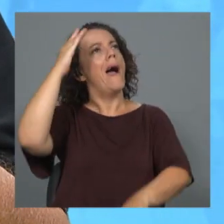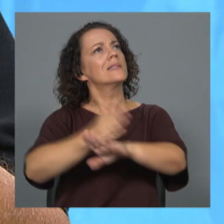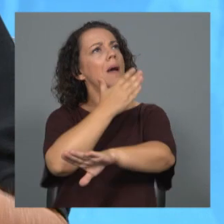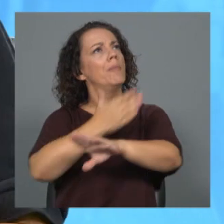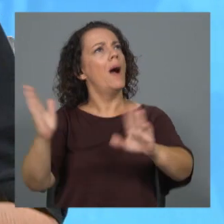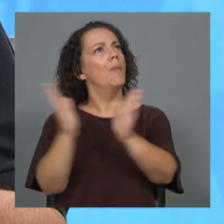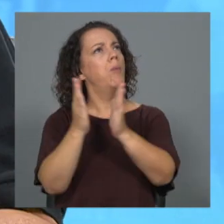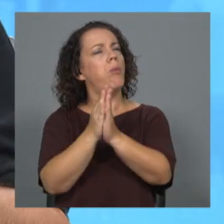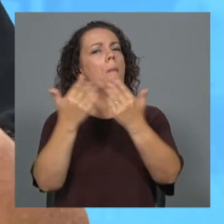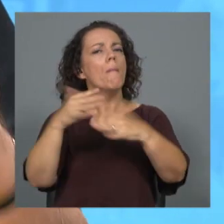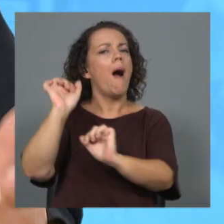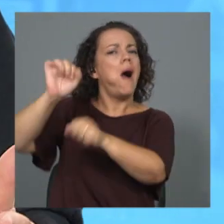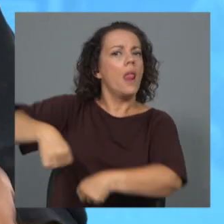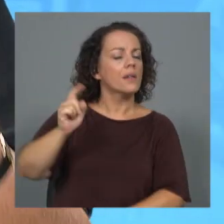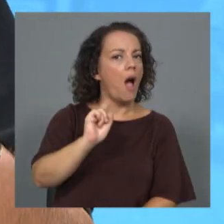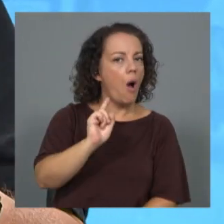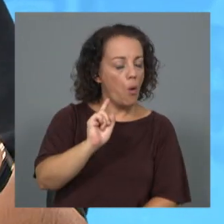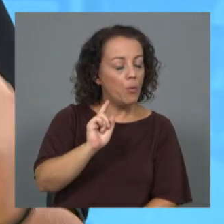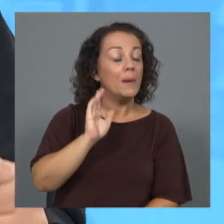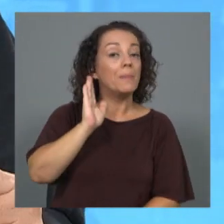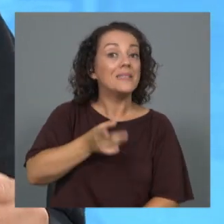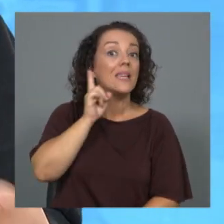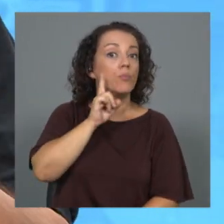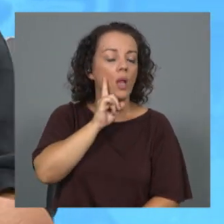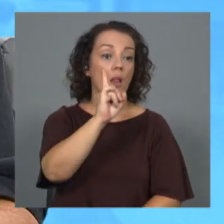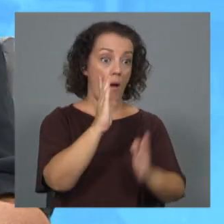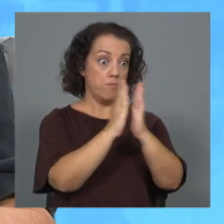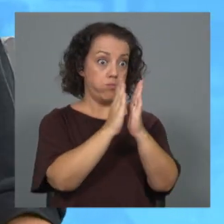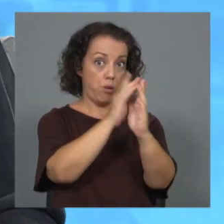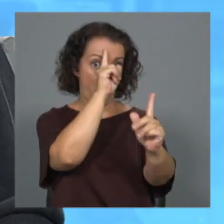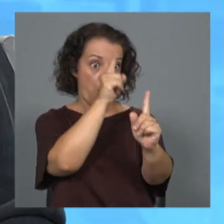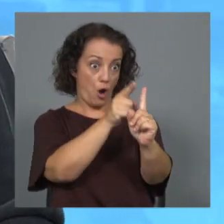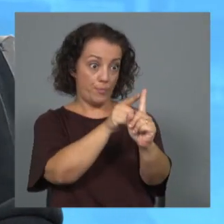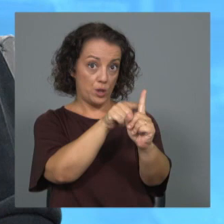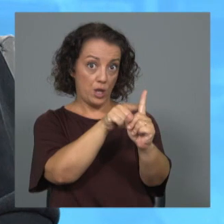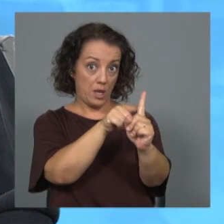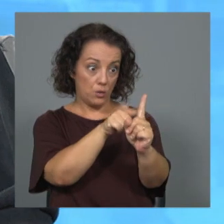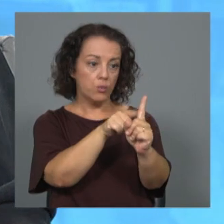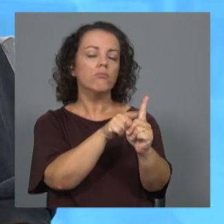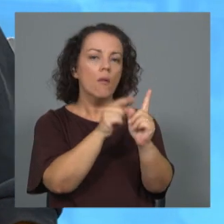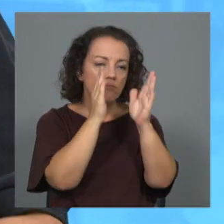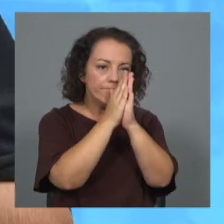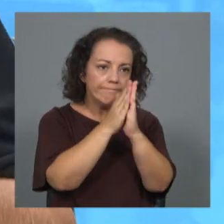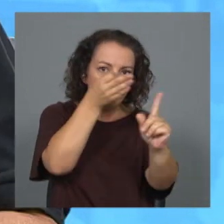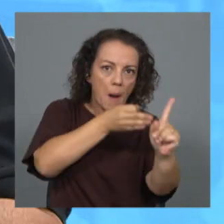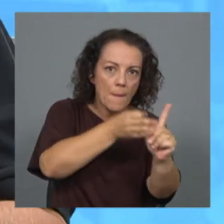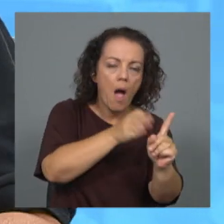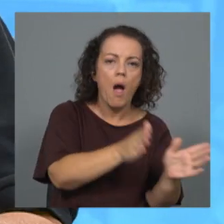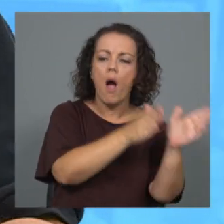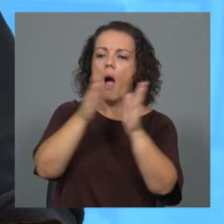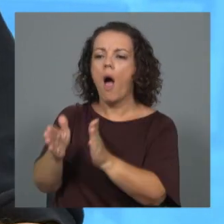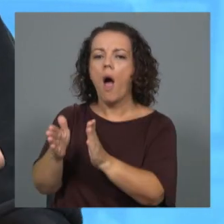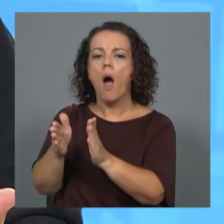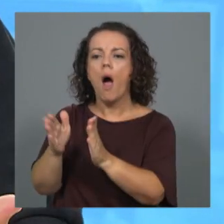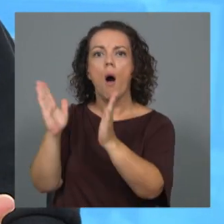inteligência, distinguindo entre o religioso como objeto de culto e o religioso como objeto de cultura. O caminho seria